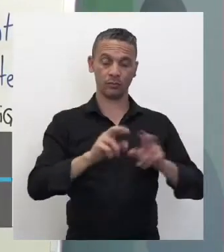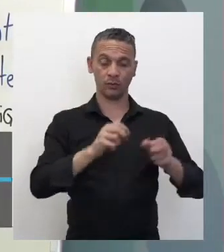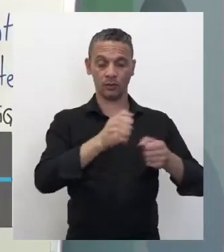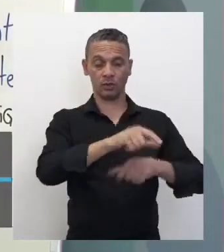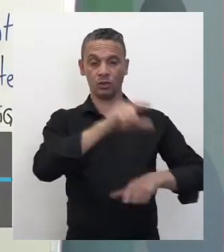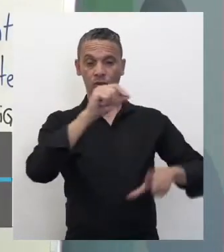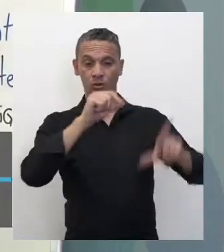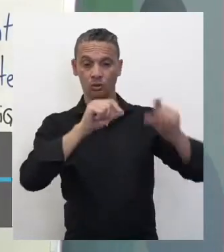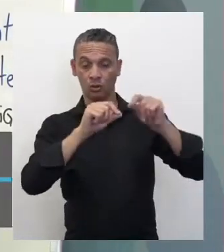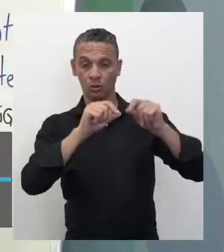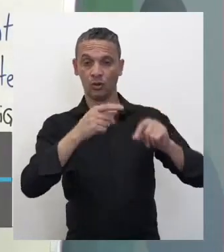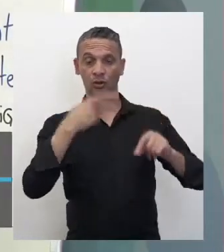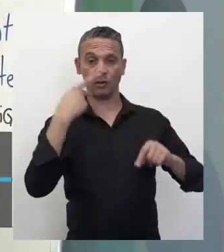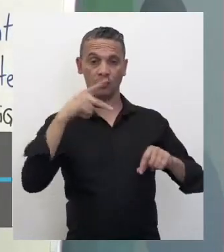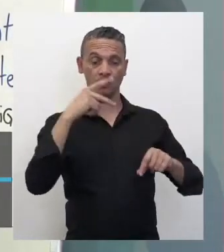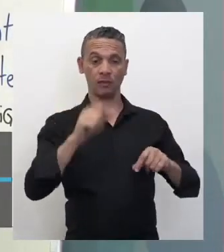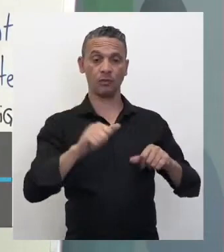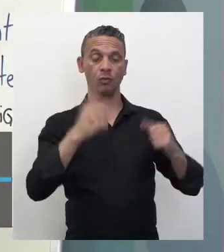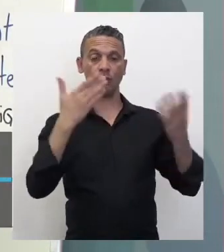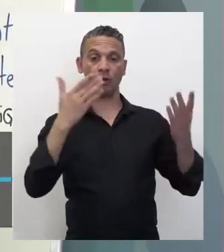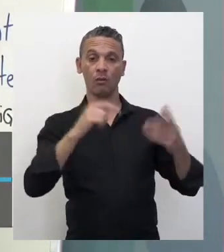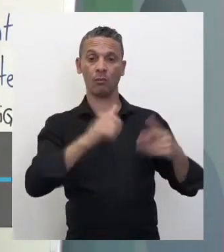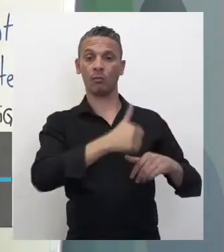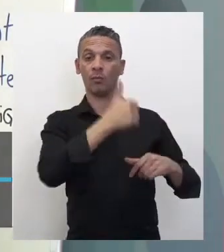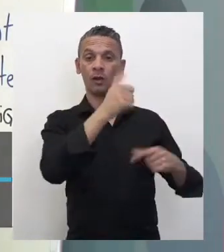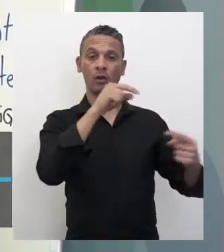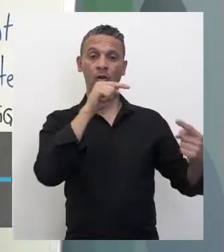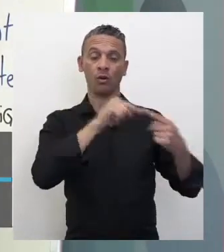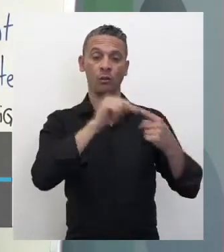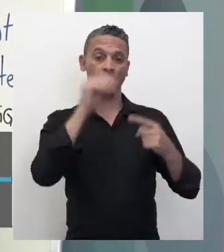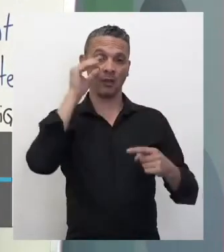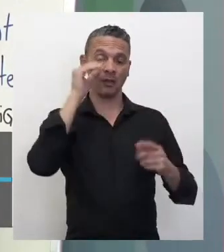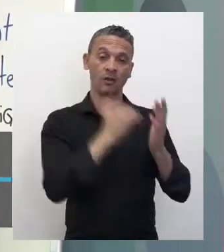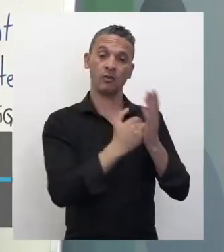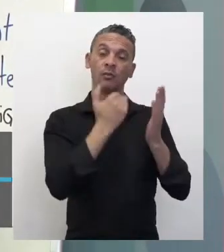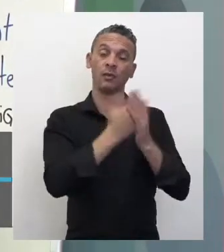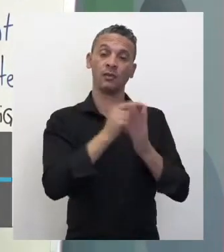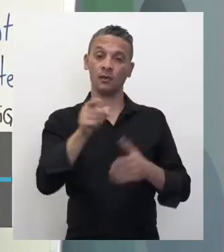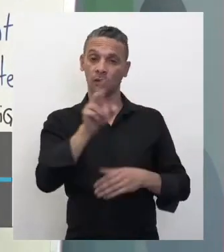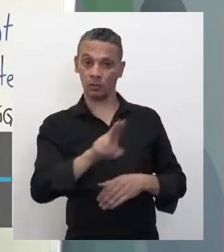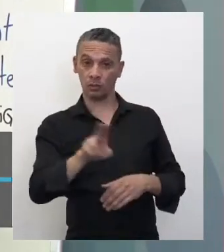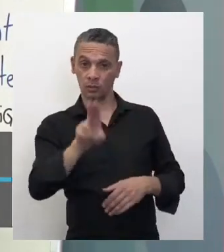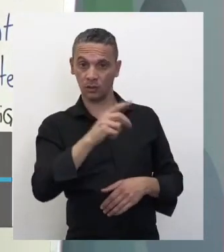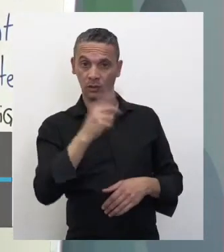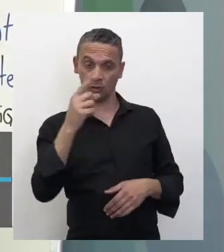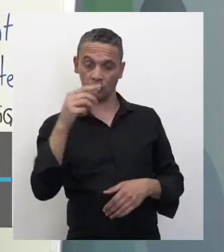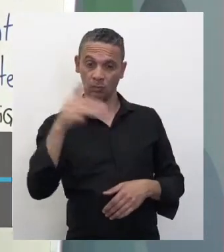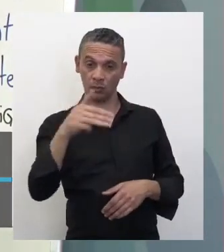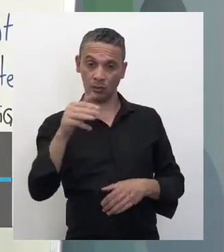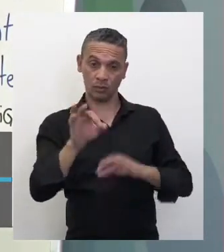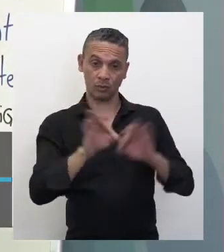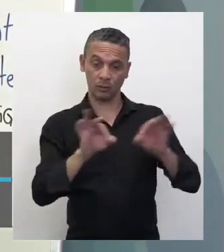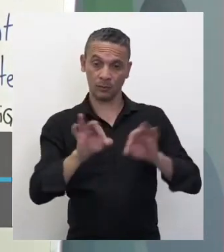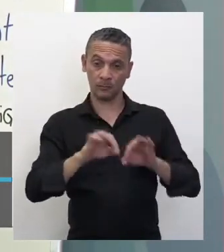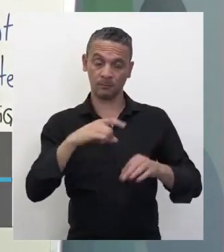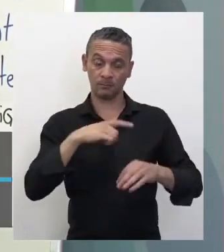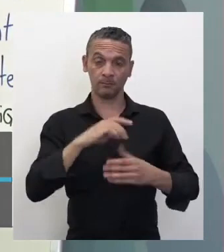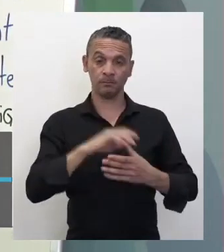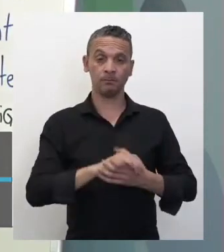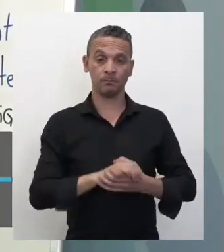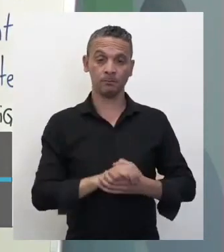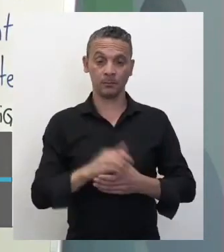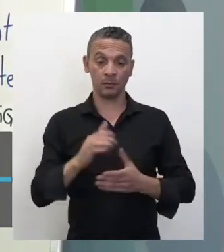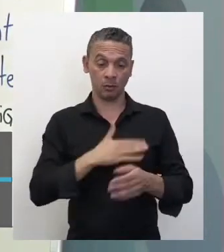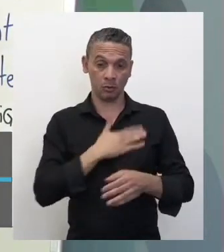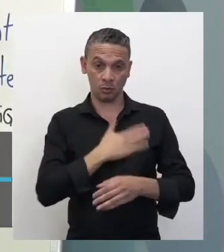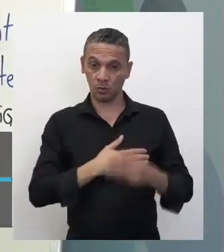escolherem, na opinião de vocês, qual é a mais interessante, qual você usaria, ok? Number 1, number 2 or number 3. Se você